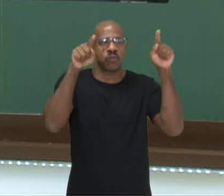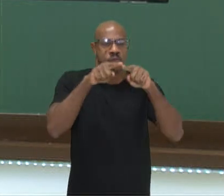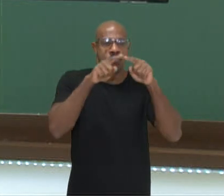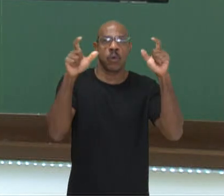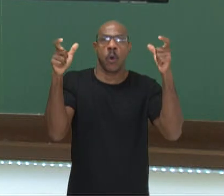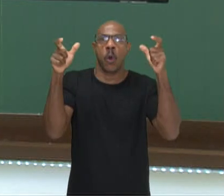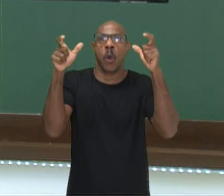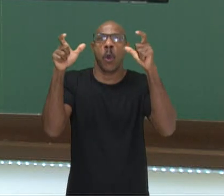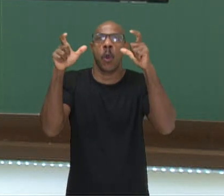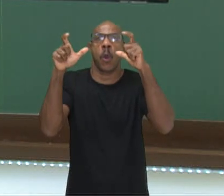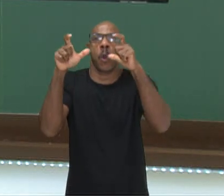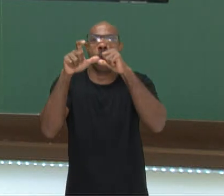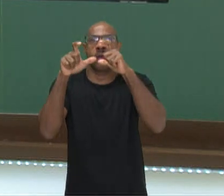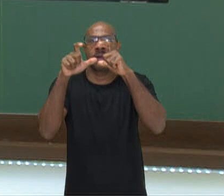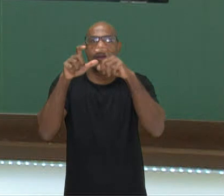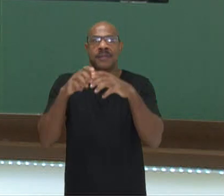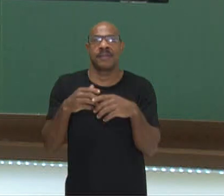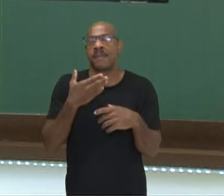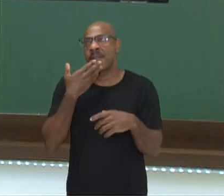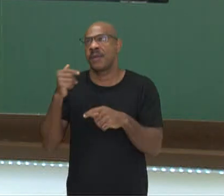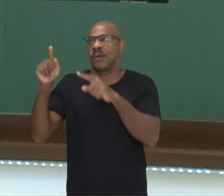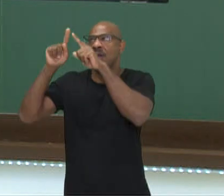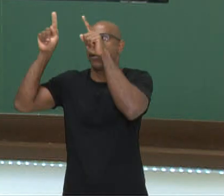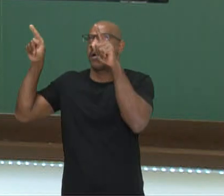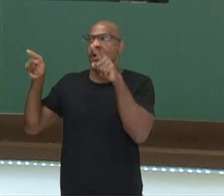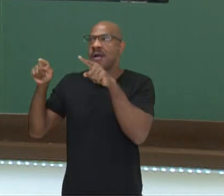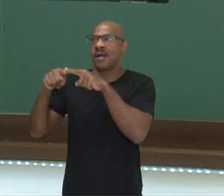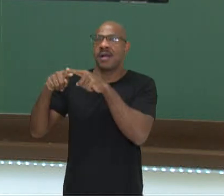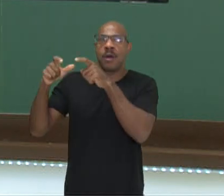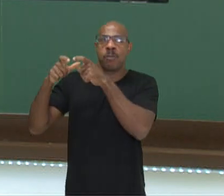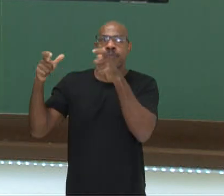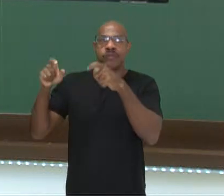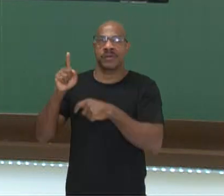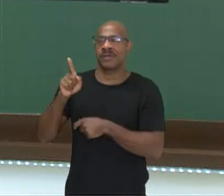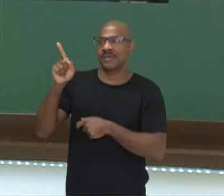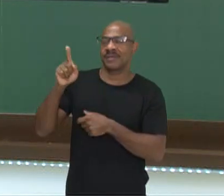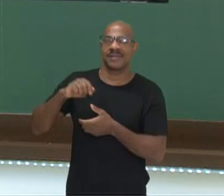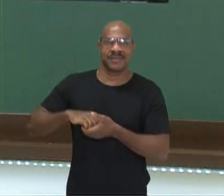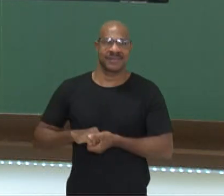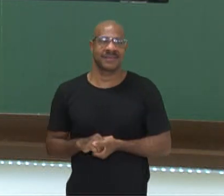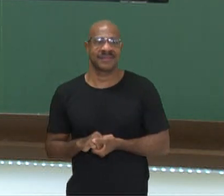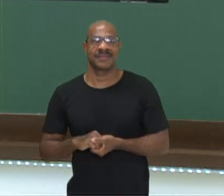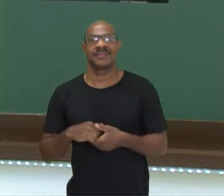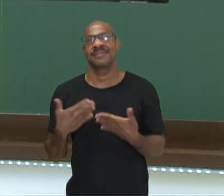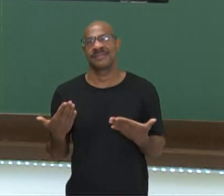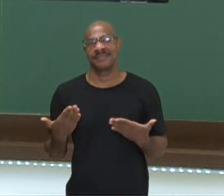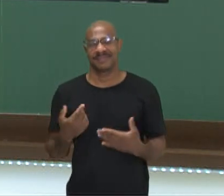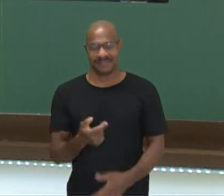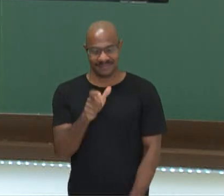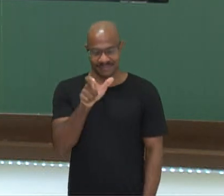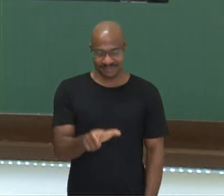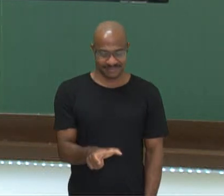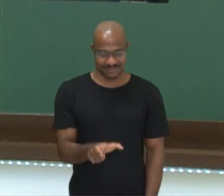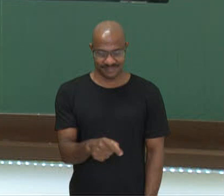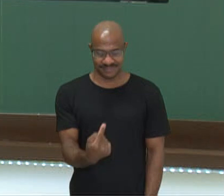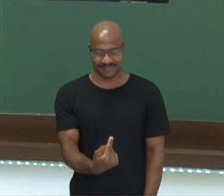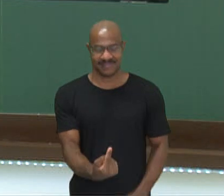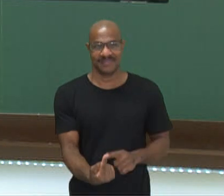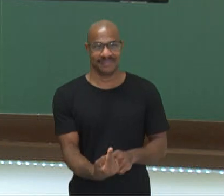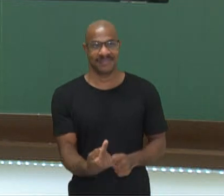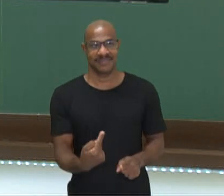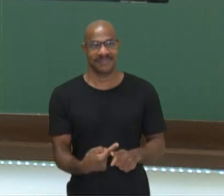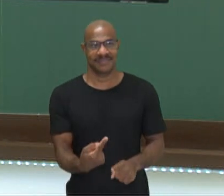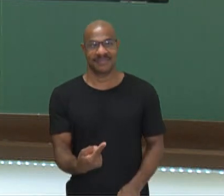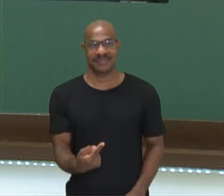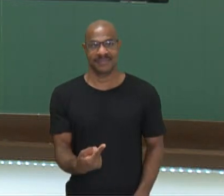mesmo, então quem argumentou melhor neste debate que vimos aqui? O personagem que estava só, porque o balão dele